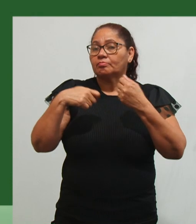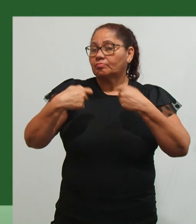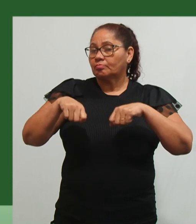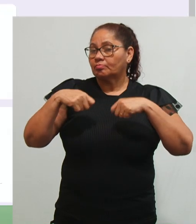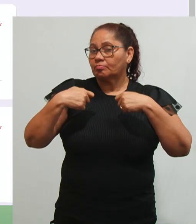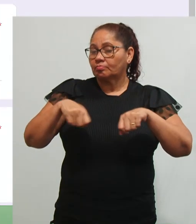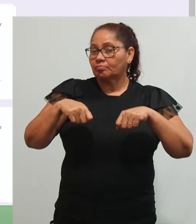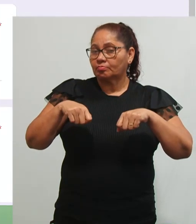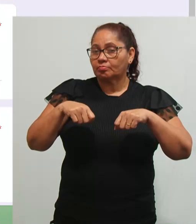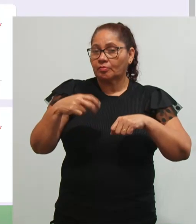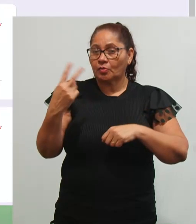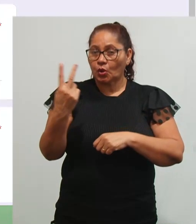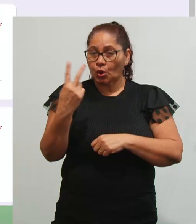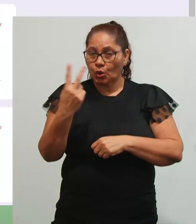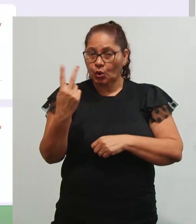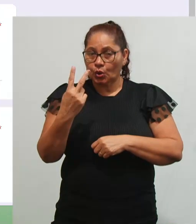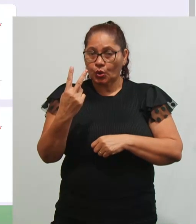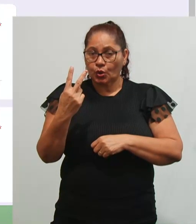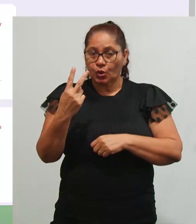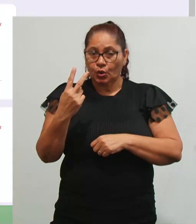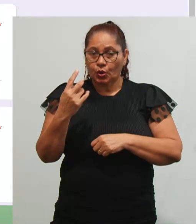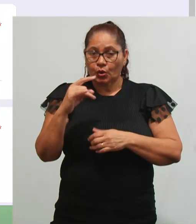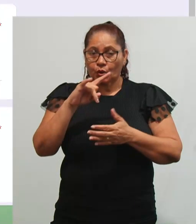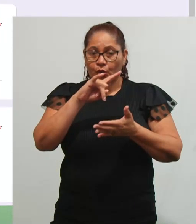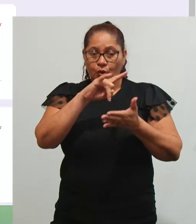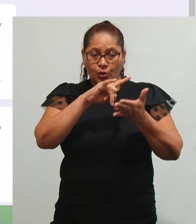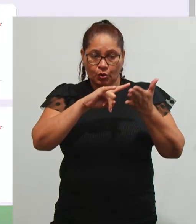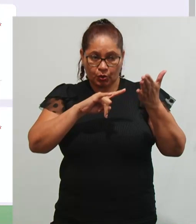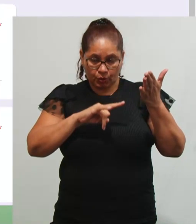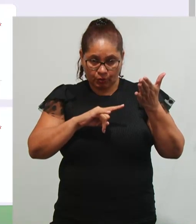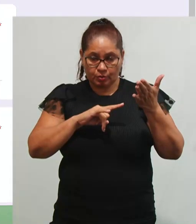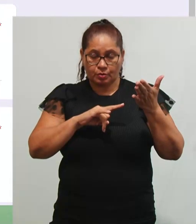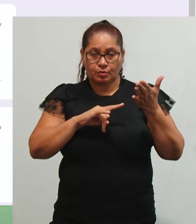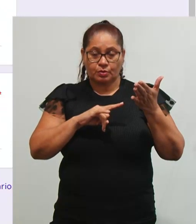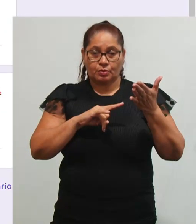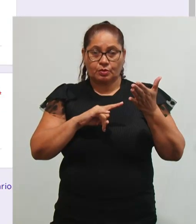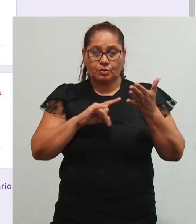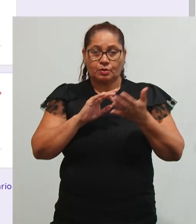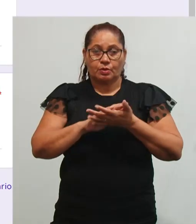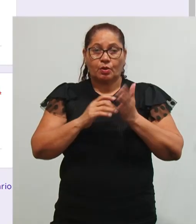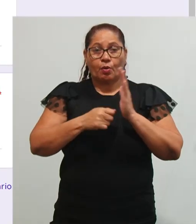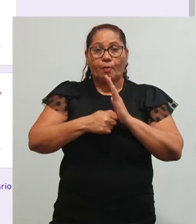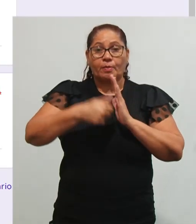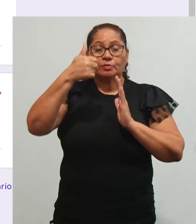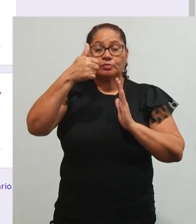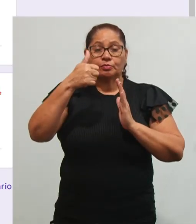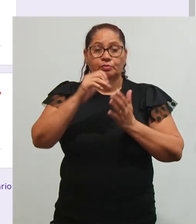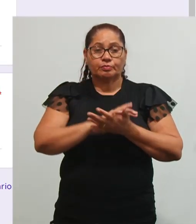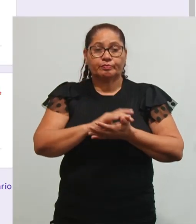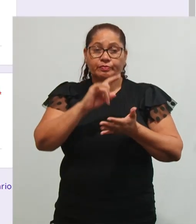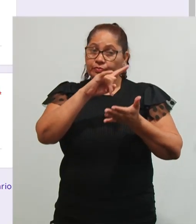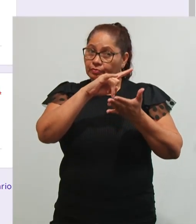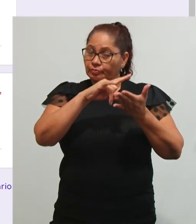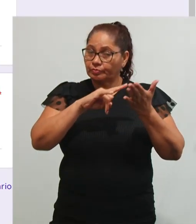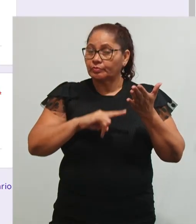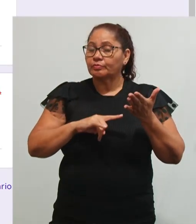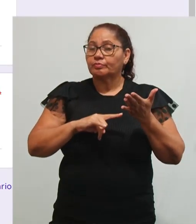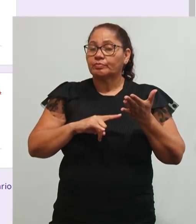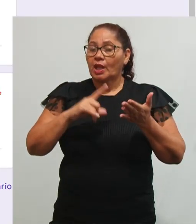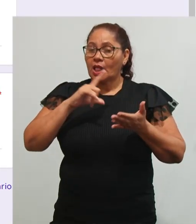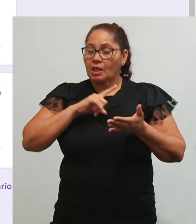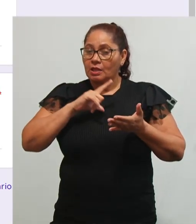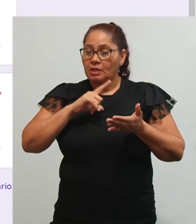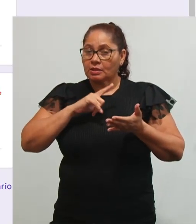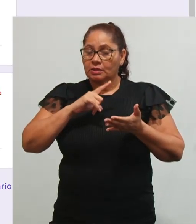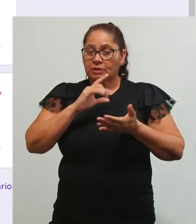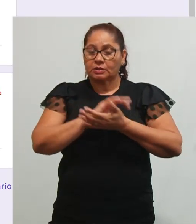fazer dois formulários. Né? O primeiro formulário, esses formulários, eles consistem em